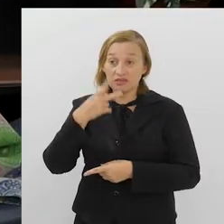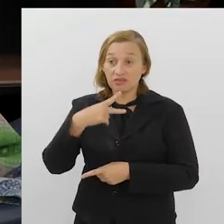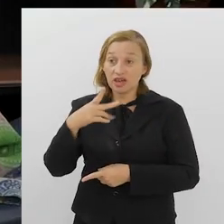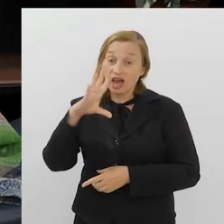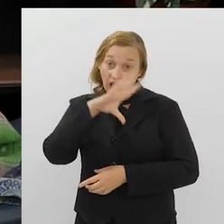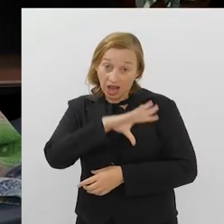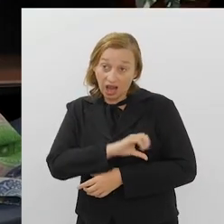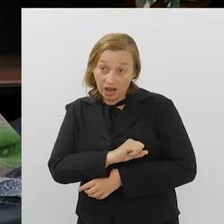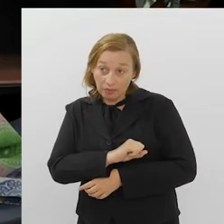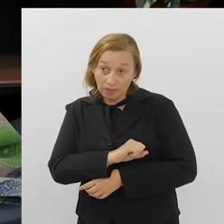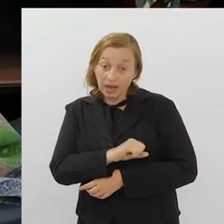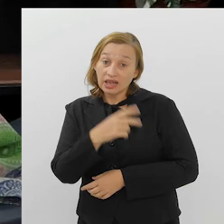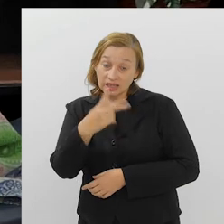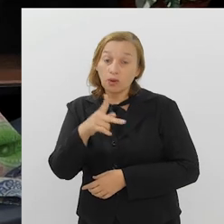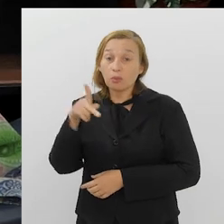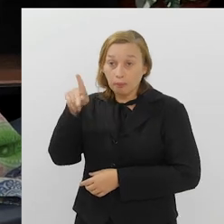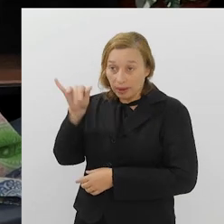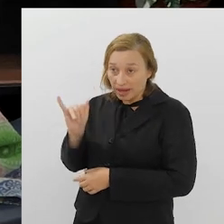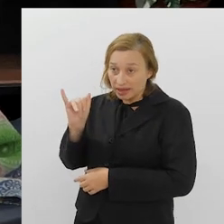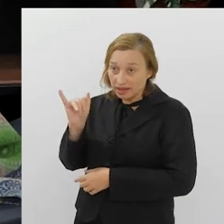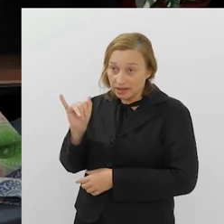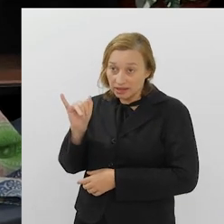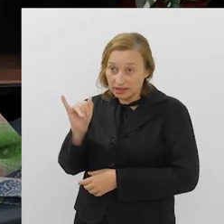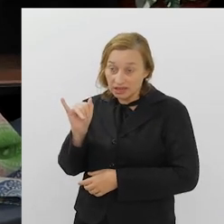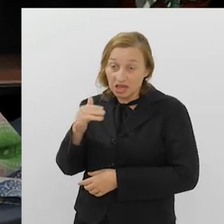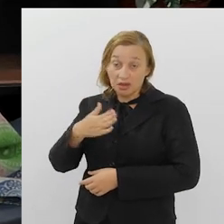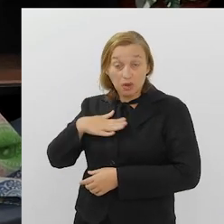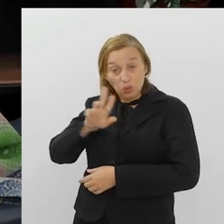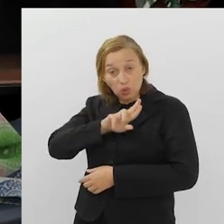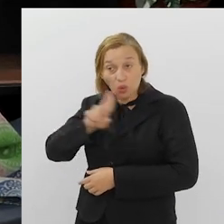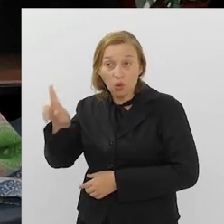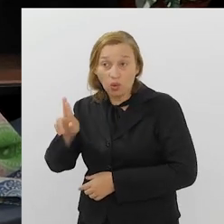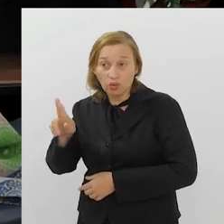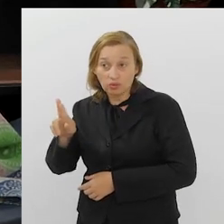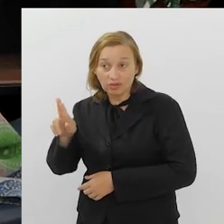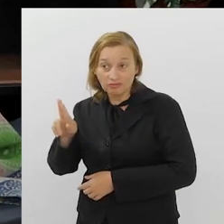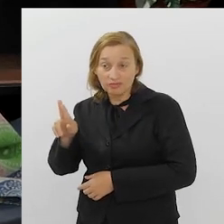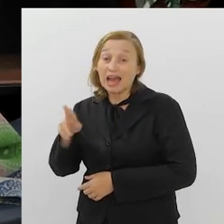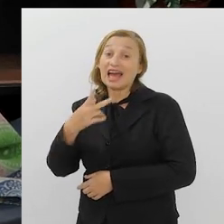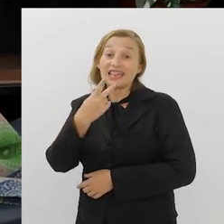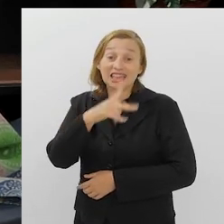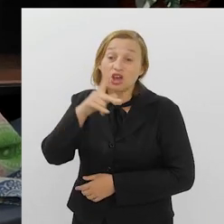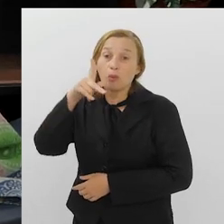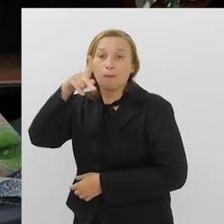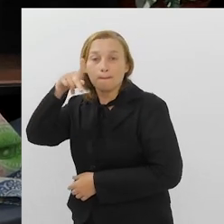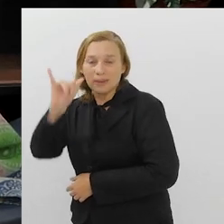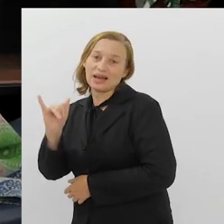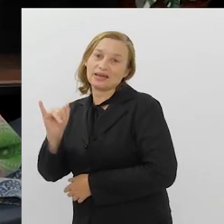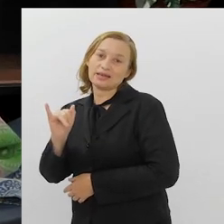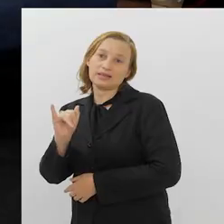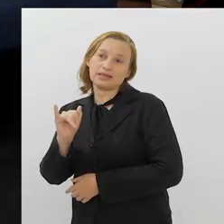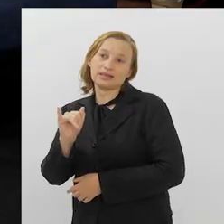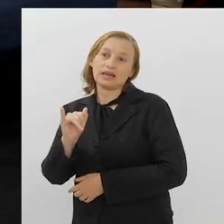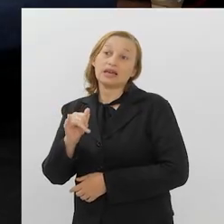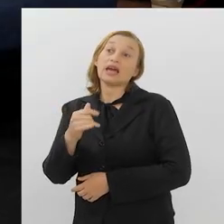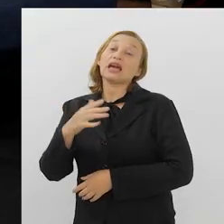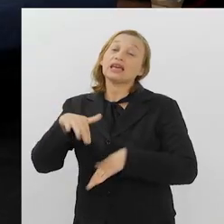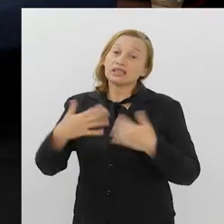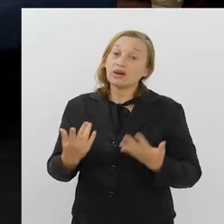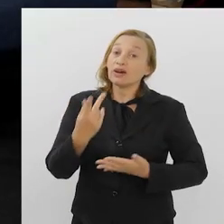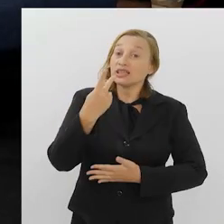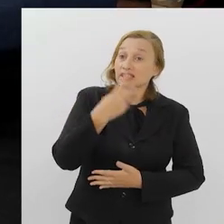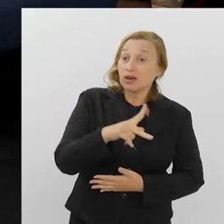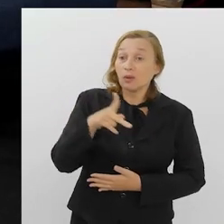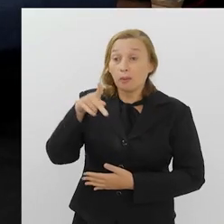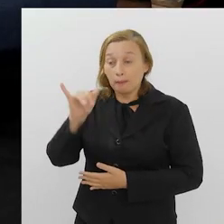Deus foi perfeito porque ele diz ama a teu pai ele não deu nome ele diz a teu